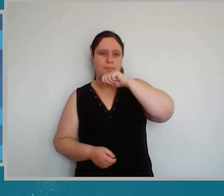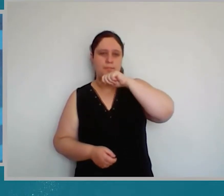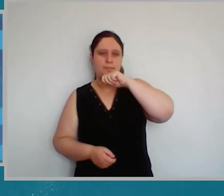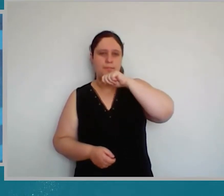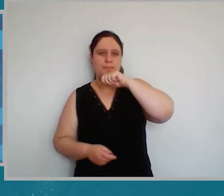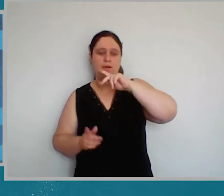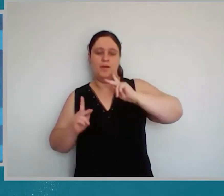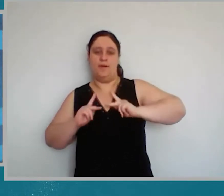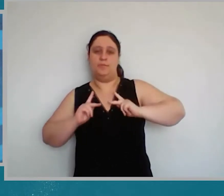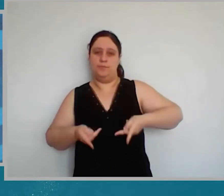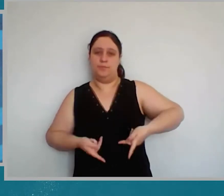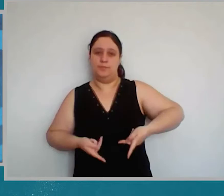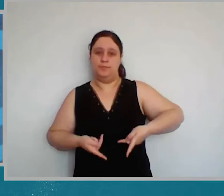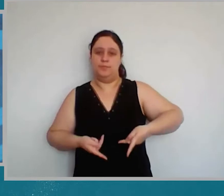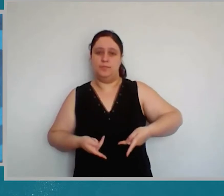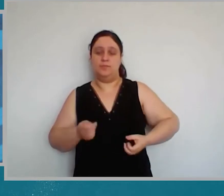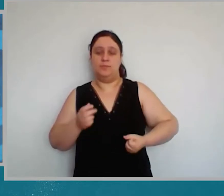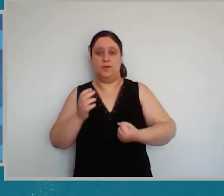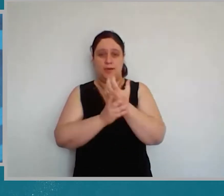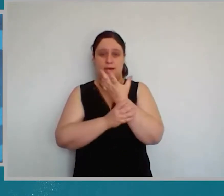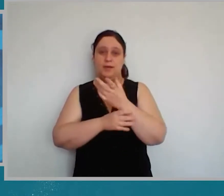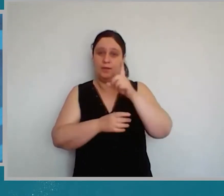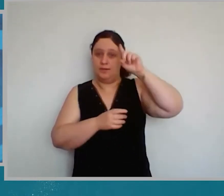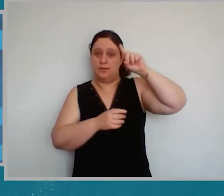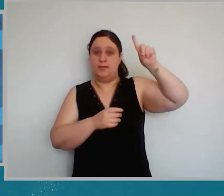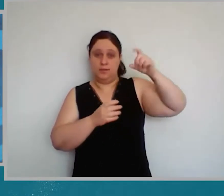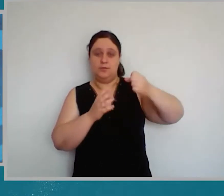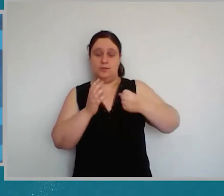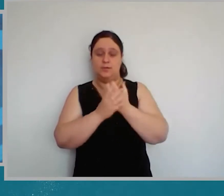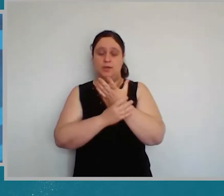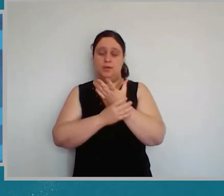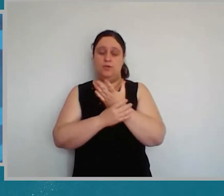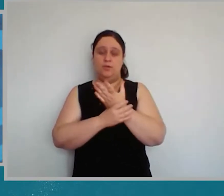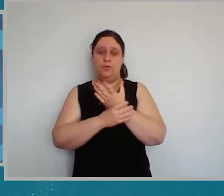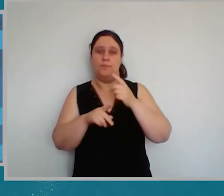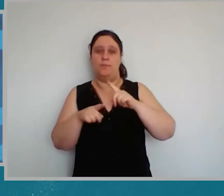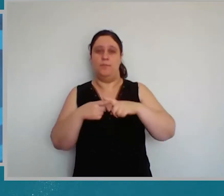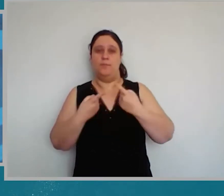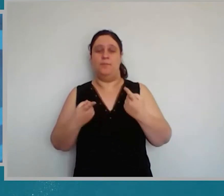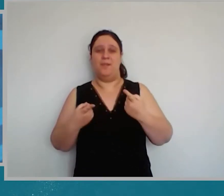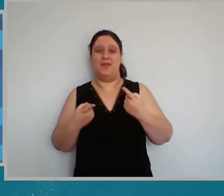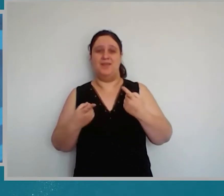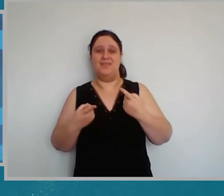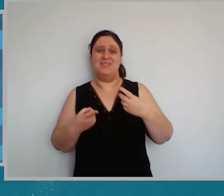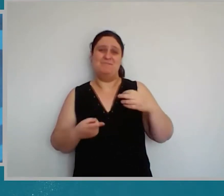criada. Mas essa raça criada se corrompeu